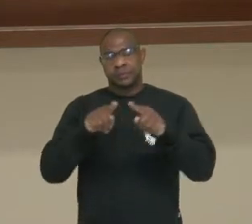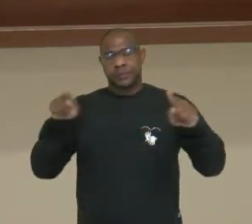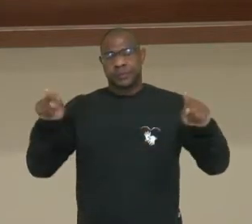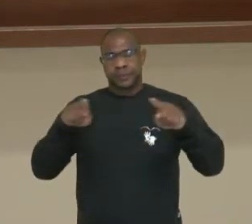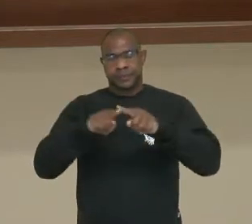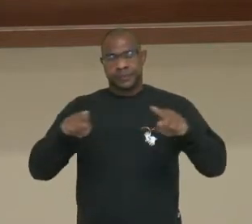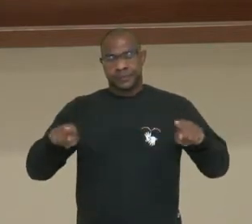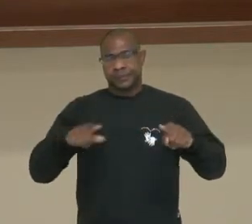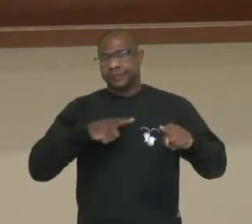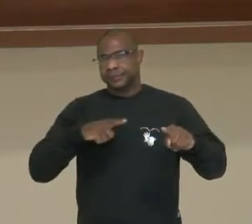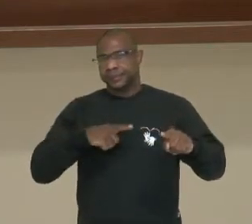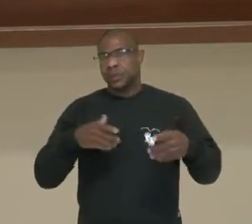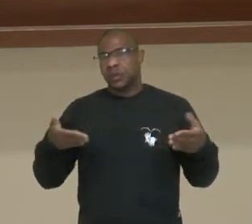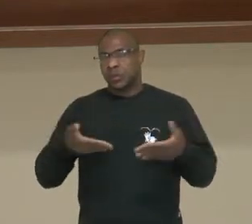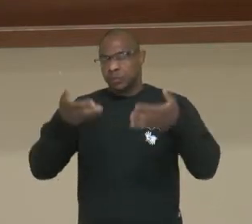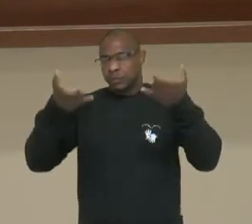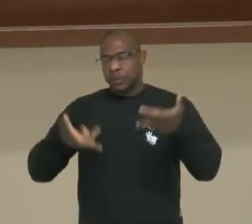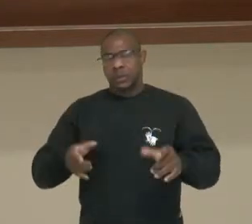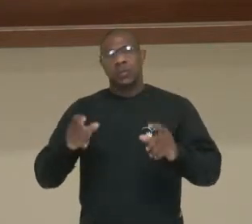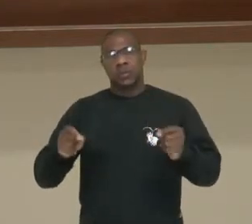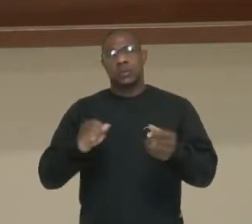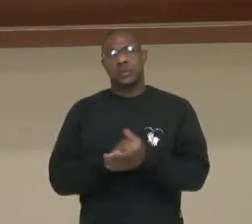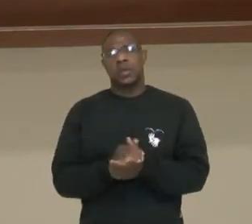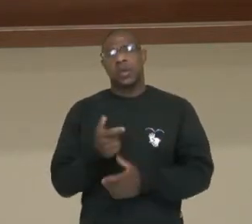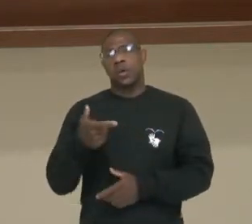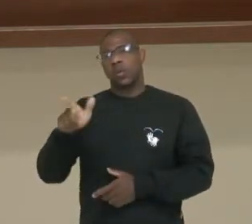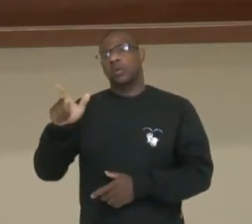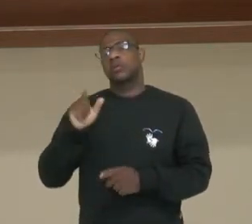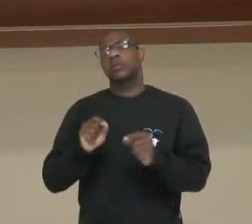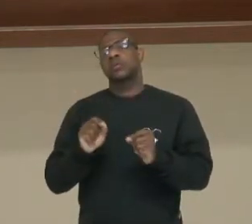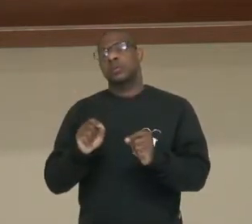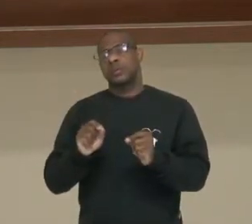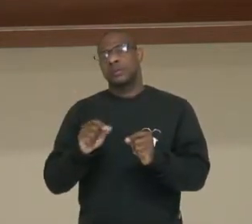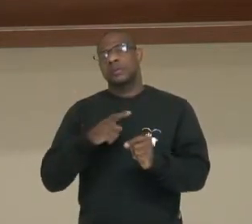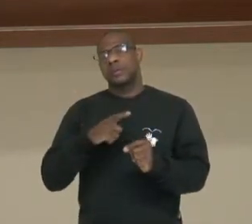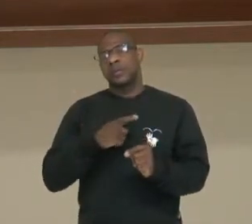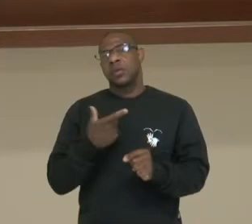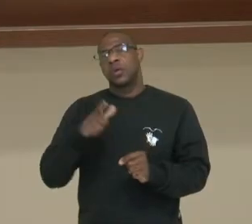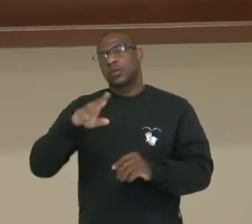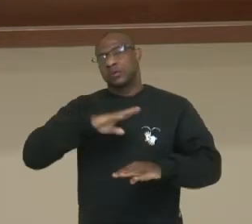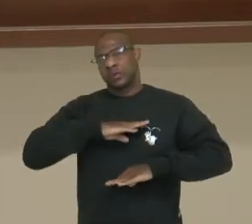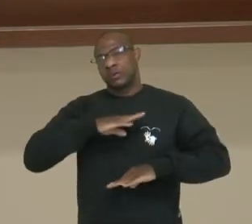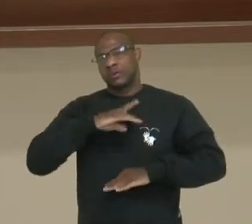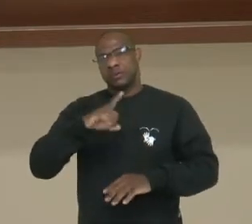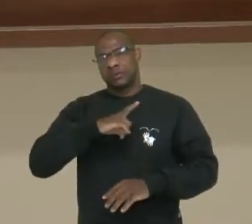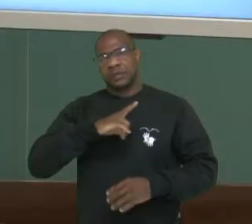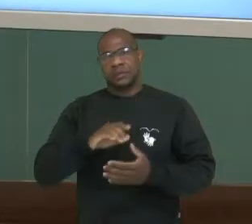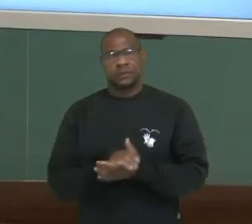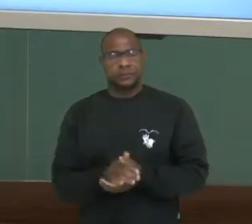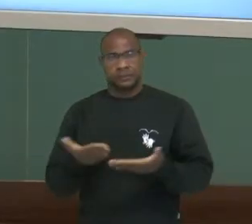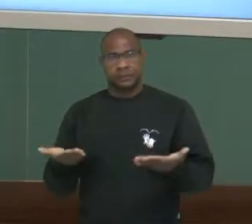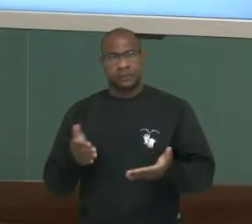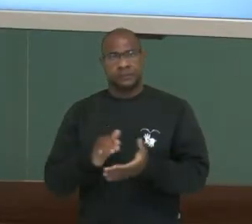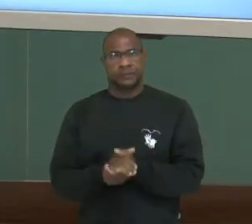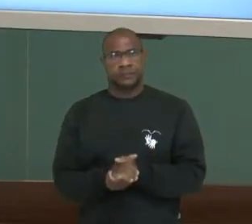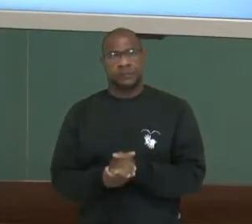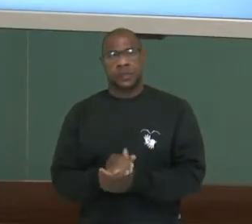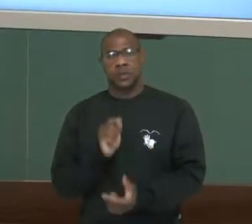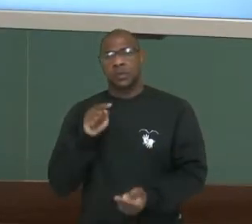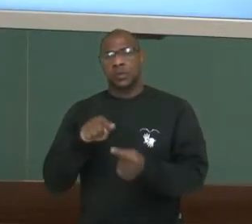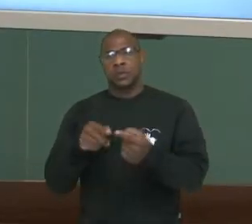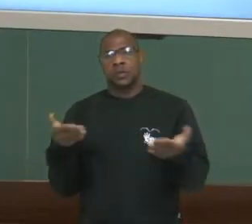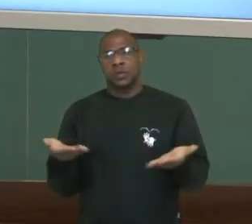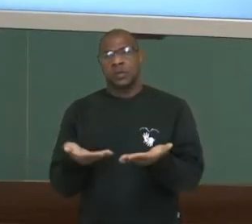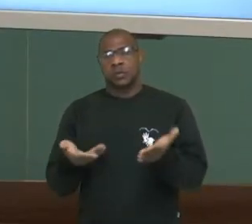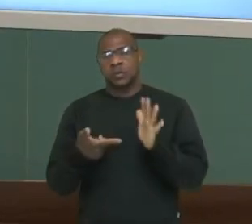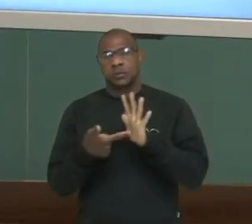entre duas retas. Hoje a gente vai ver as outras condições que nós podemos ter entre duas retas. Então vamos lá. Nosso objetivo